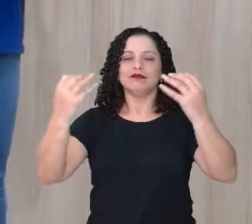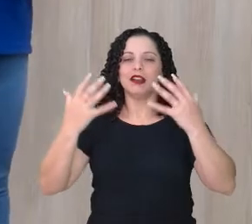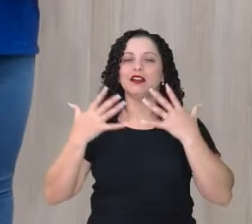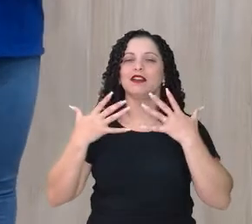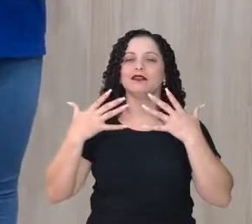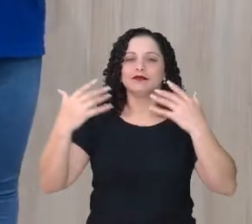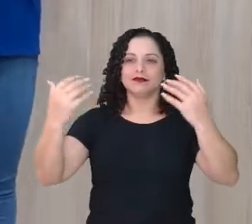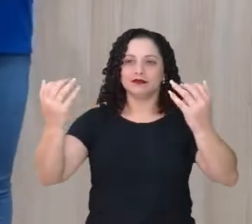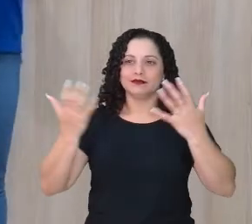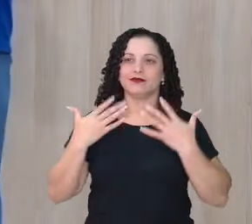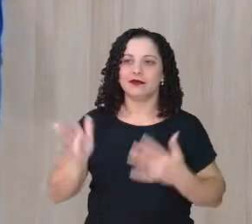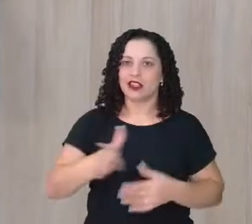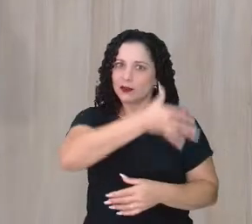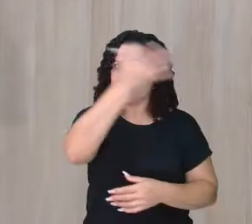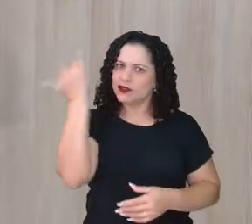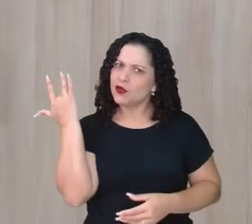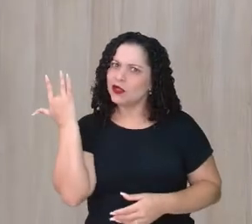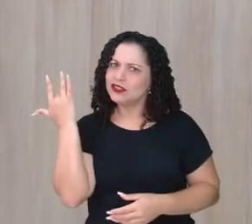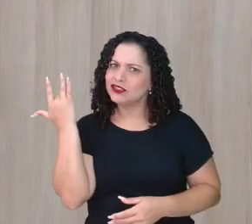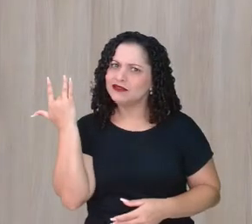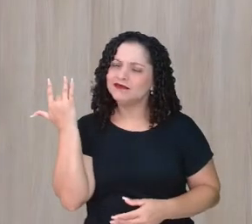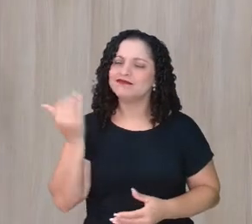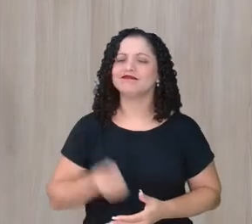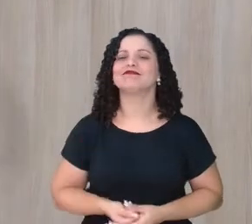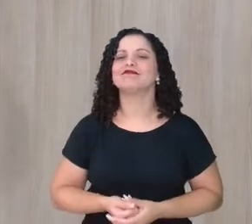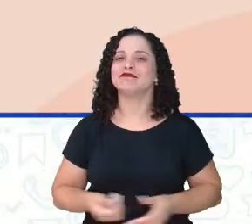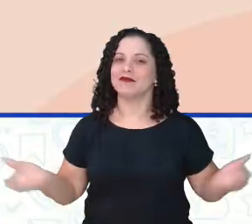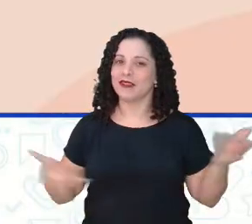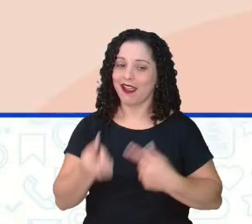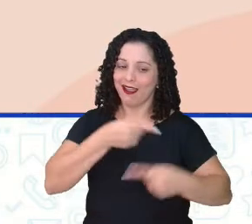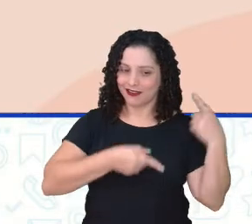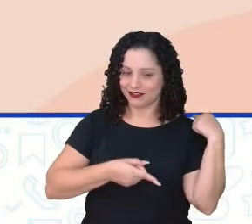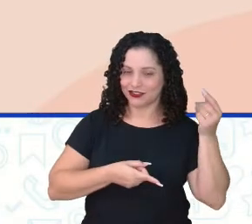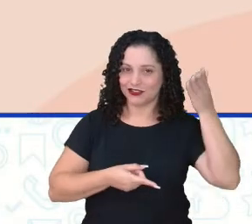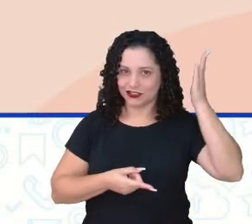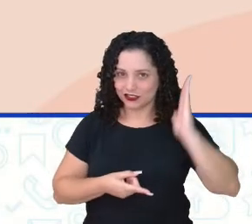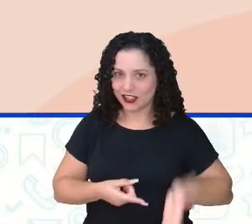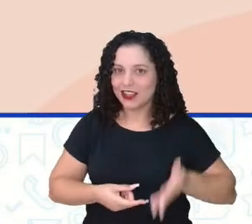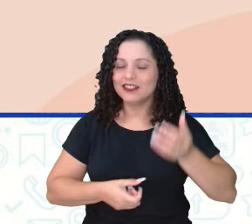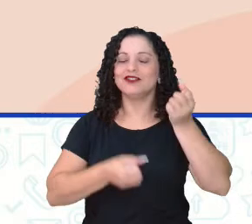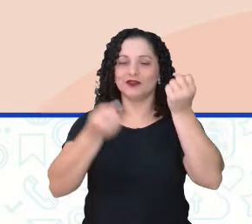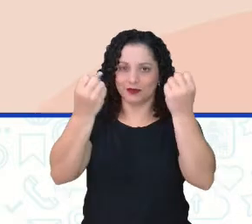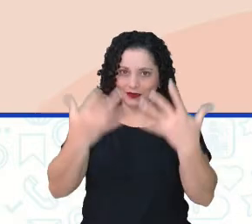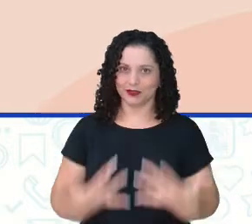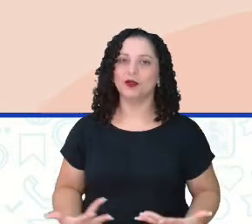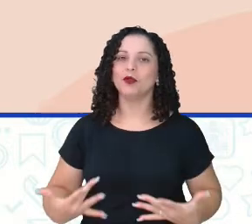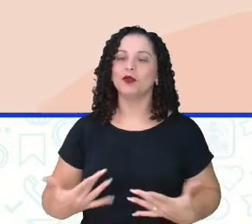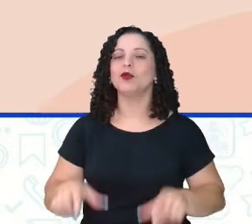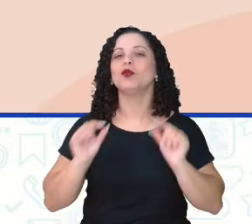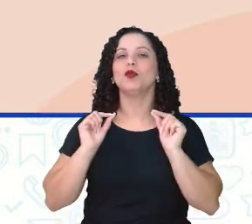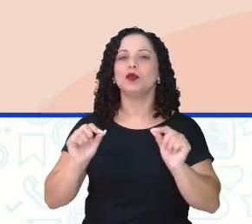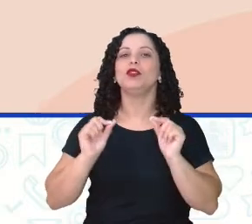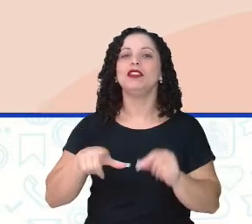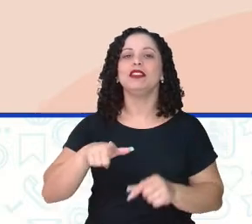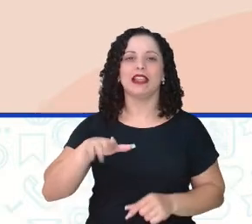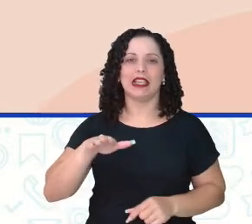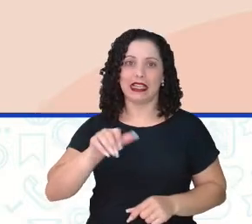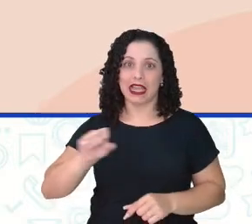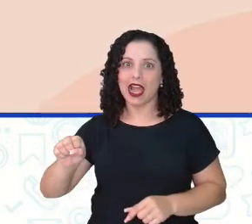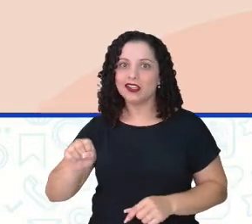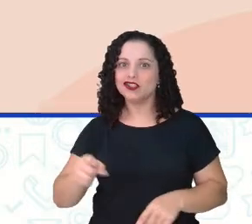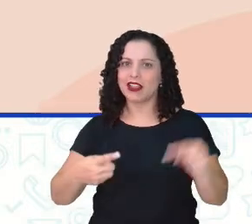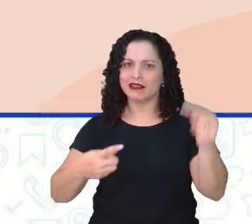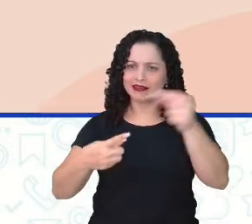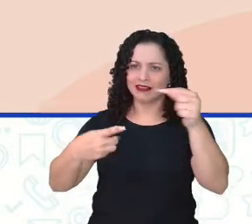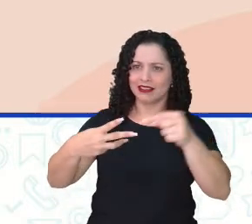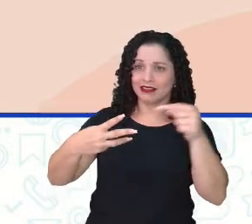vivos? Então, vejam aí, eu conversei com vocês sobre esses gases, né? O gás carbônico, o gás nitrogênio e o